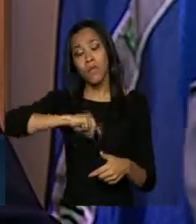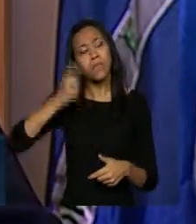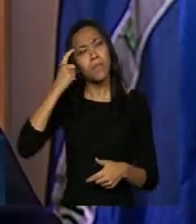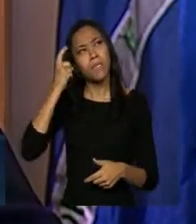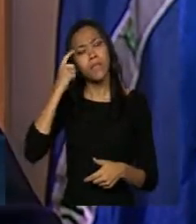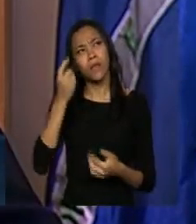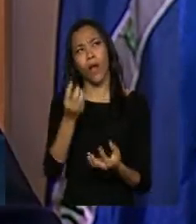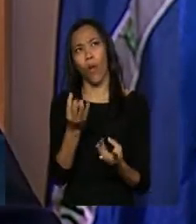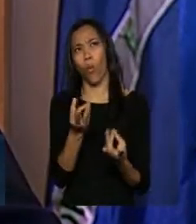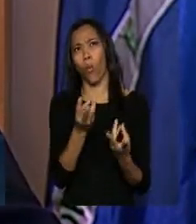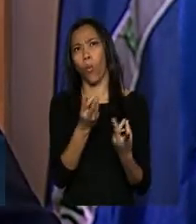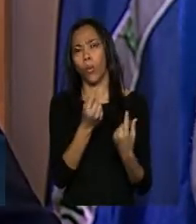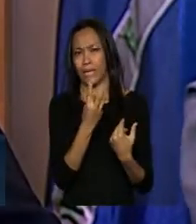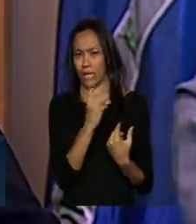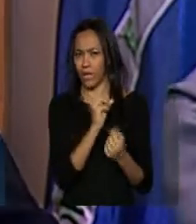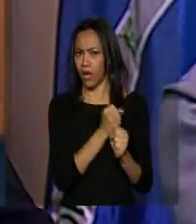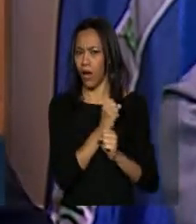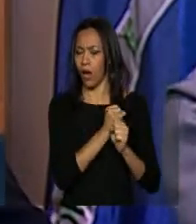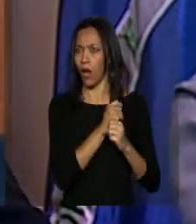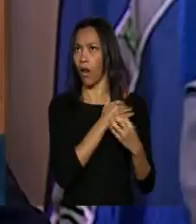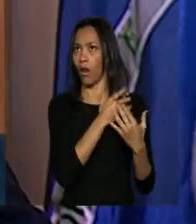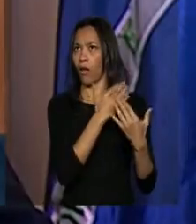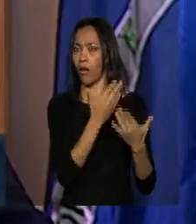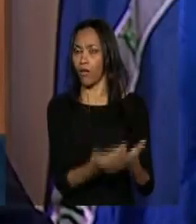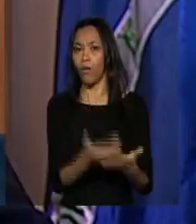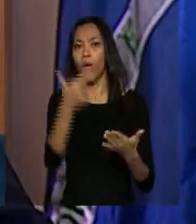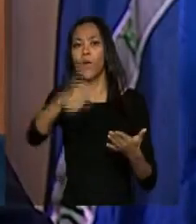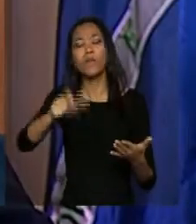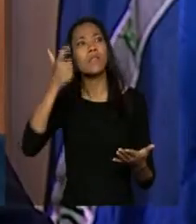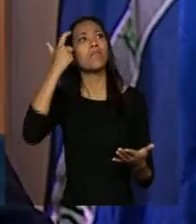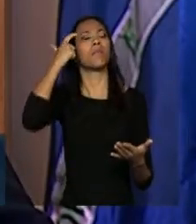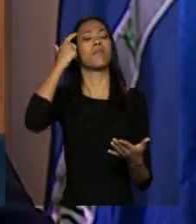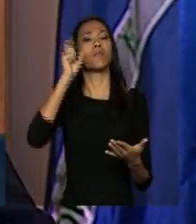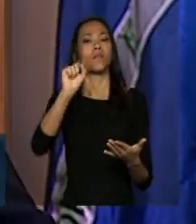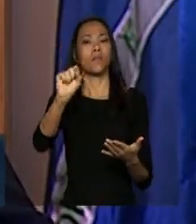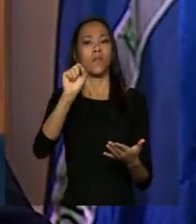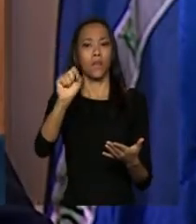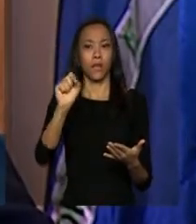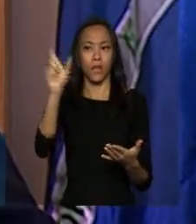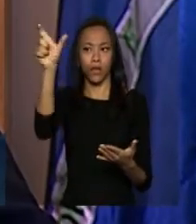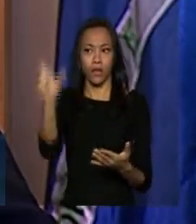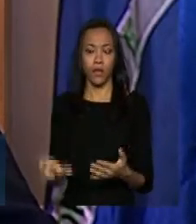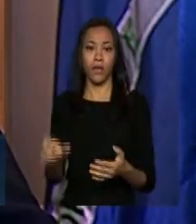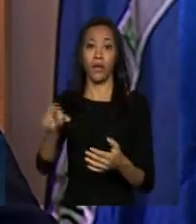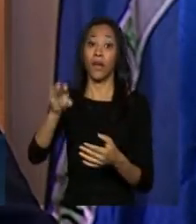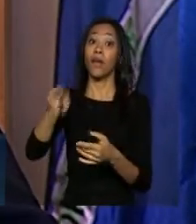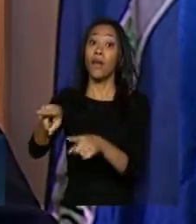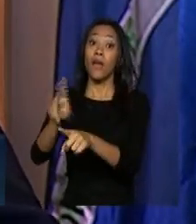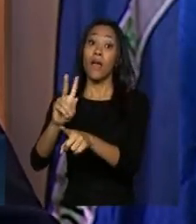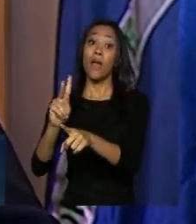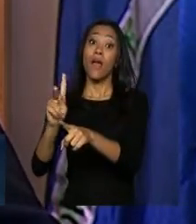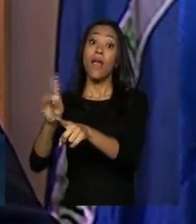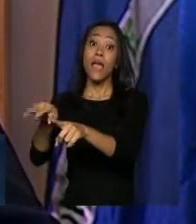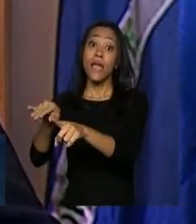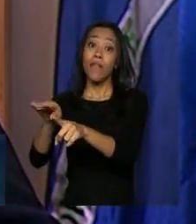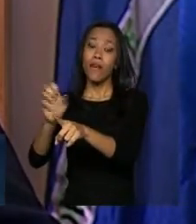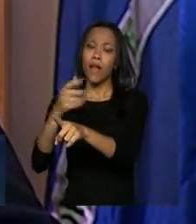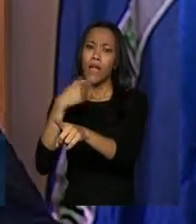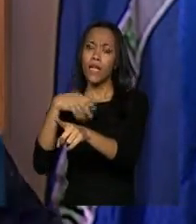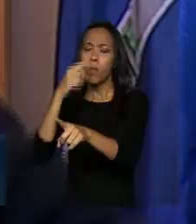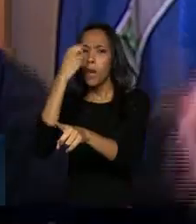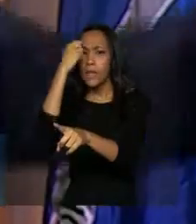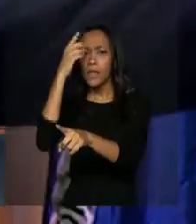30 anos, a única coisa que me vem à cabeça mais uma vez é uma citação do Einstein, que quando ele termina de escrever a teoria